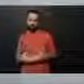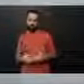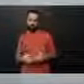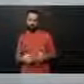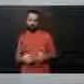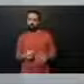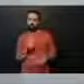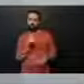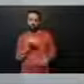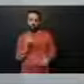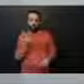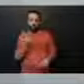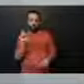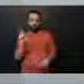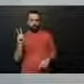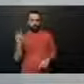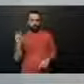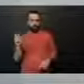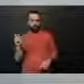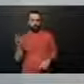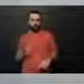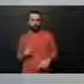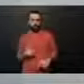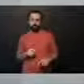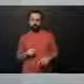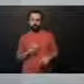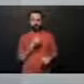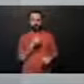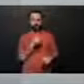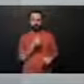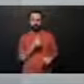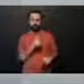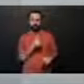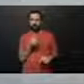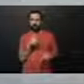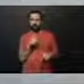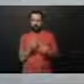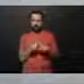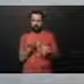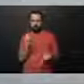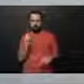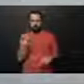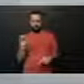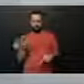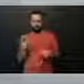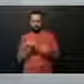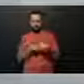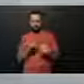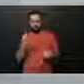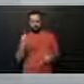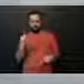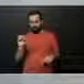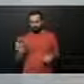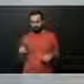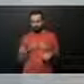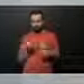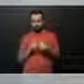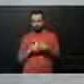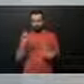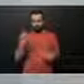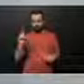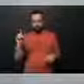1325, eu também posso escrever dessa maneira. 1 vezes 10 vezes 10 vezes 10, porque 10 vezes 10,